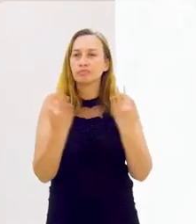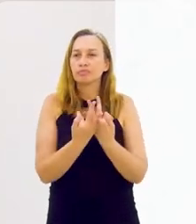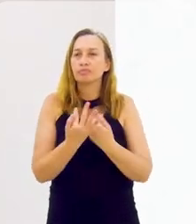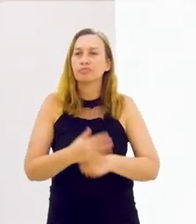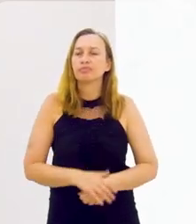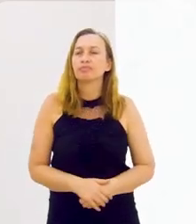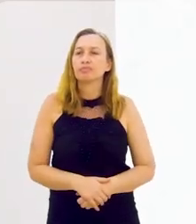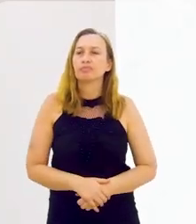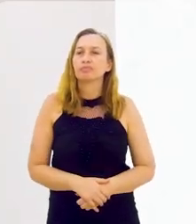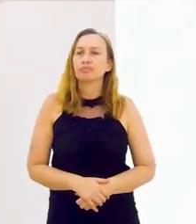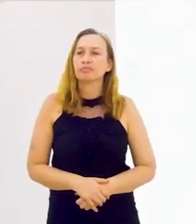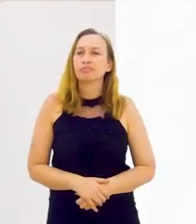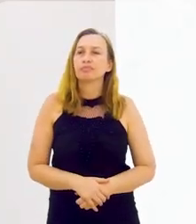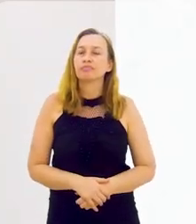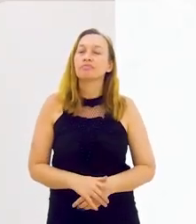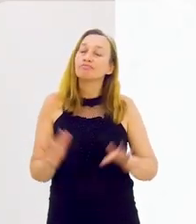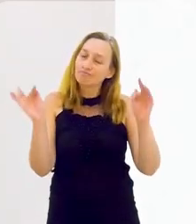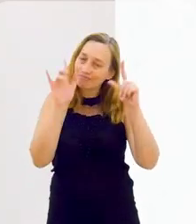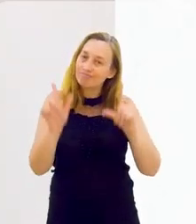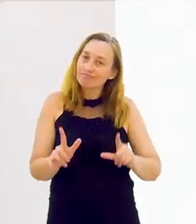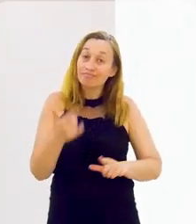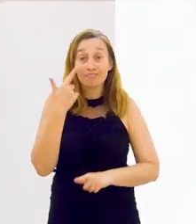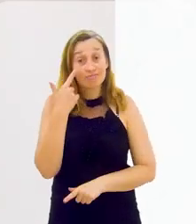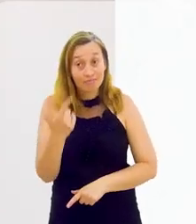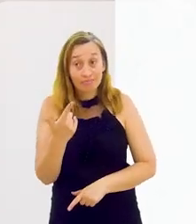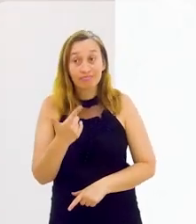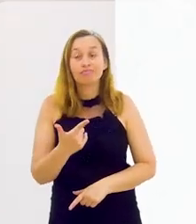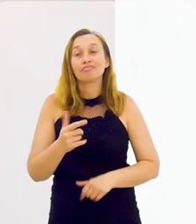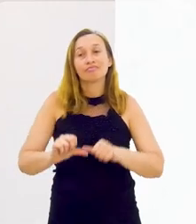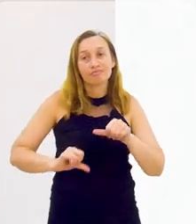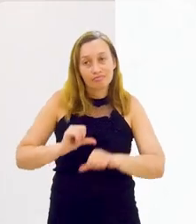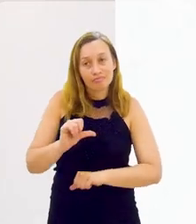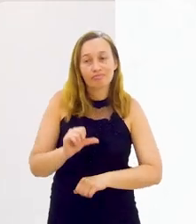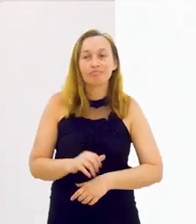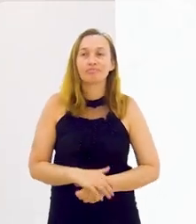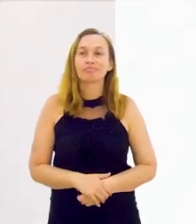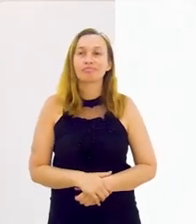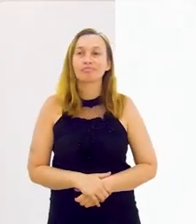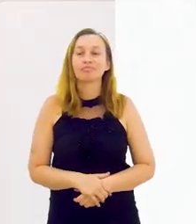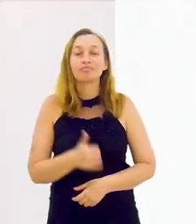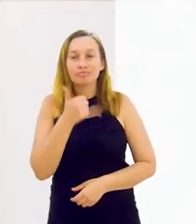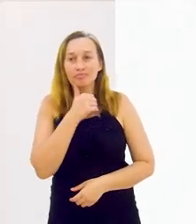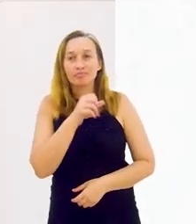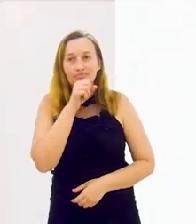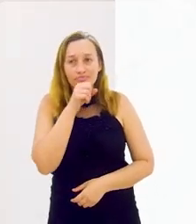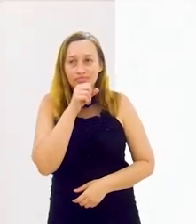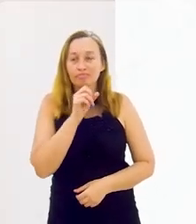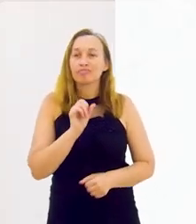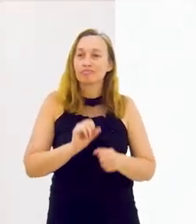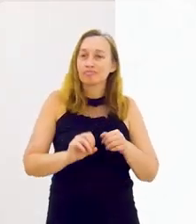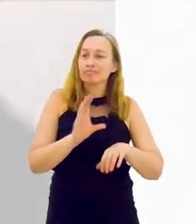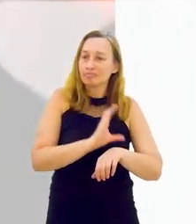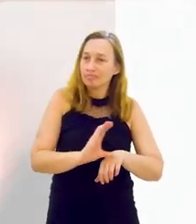com as famílias e é muito feliz quando a gente vê a transformação,